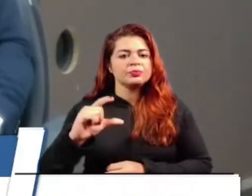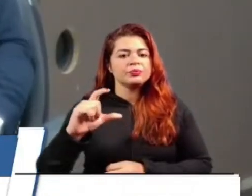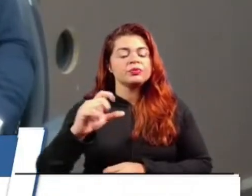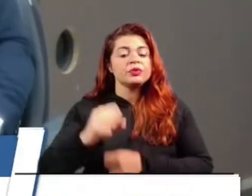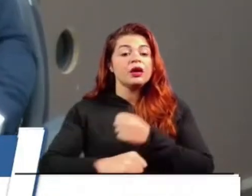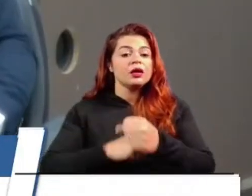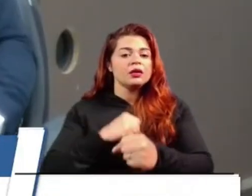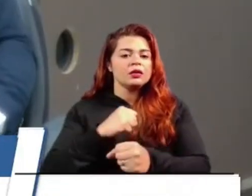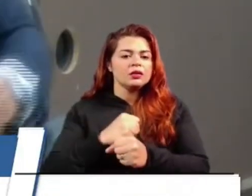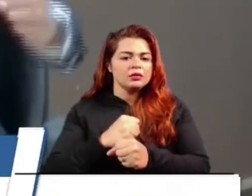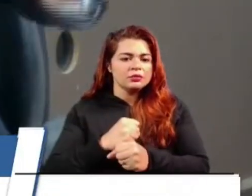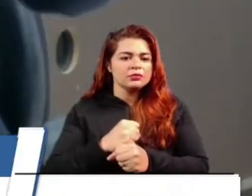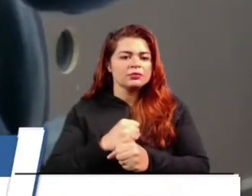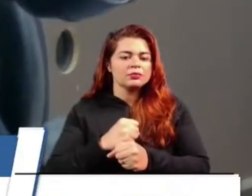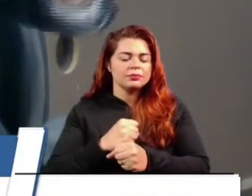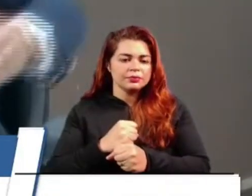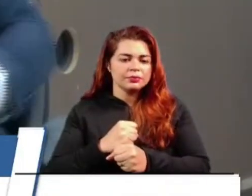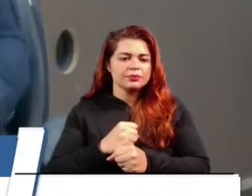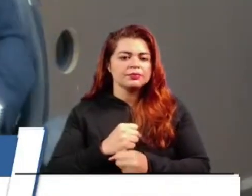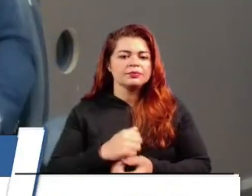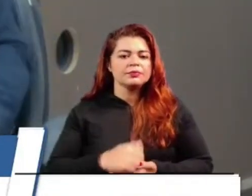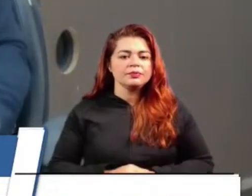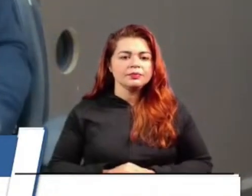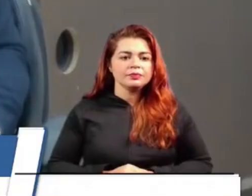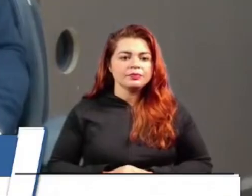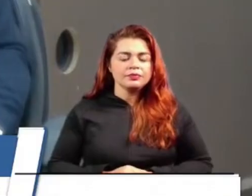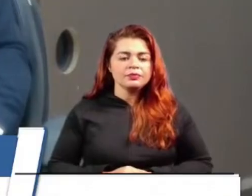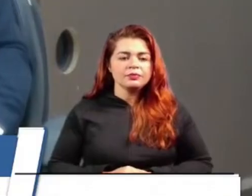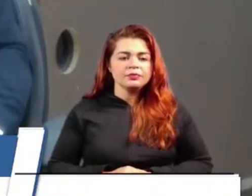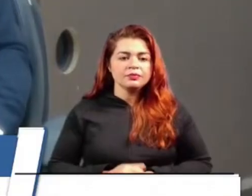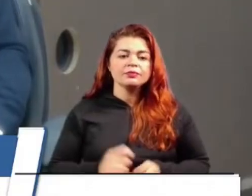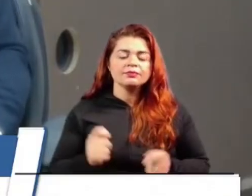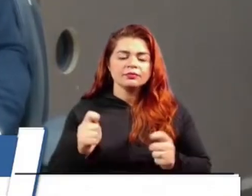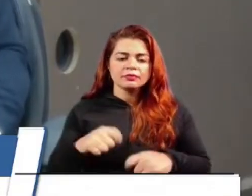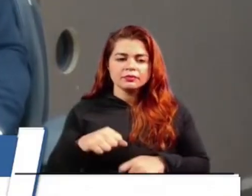para que possa sim chegar no salário